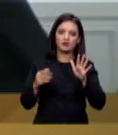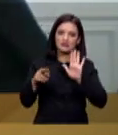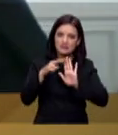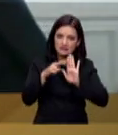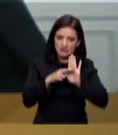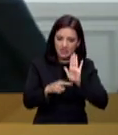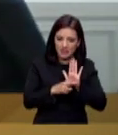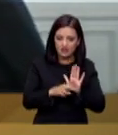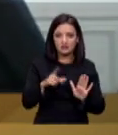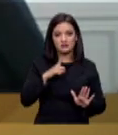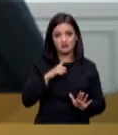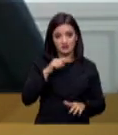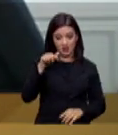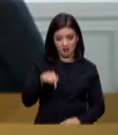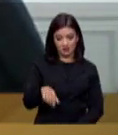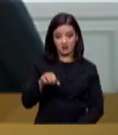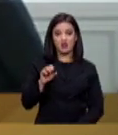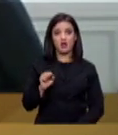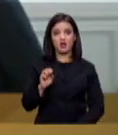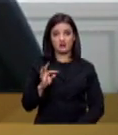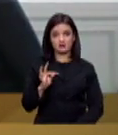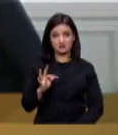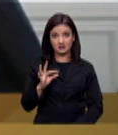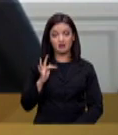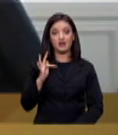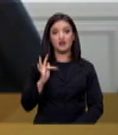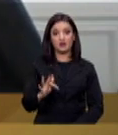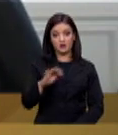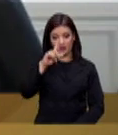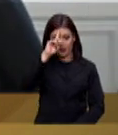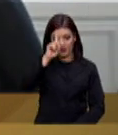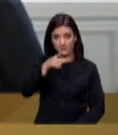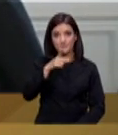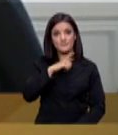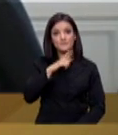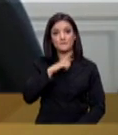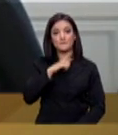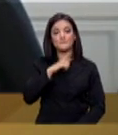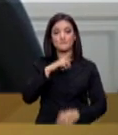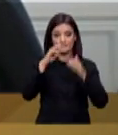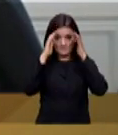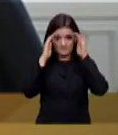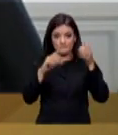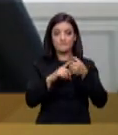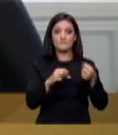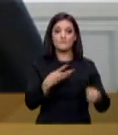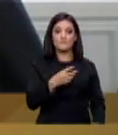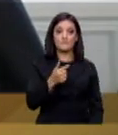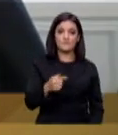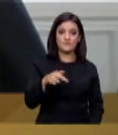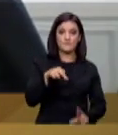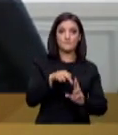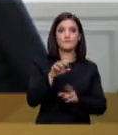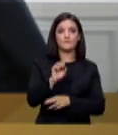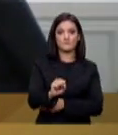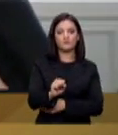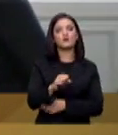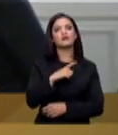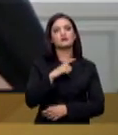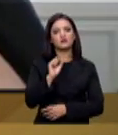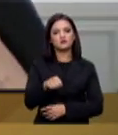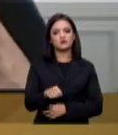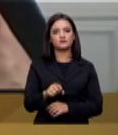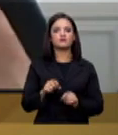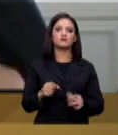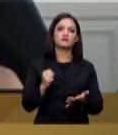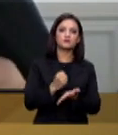essa corte, inclusive em repercussão geral, para aplicação do artigo 37, inciso 8º, estão presentes para